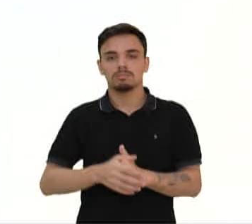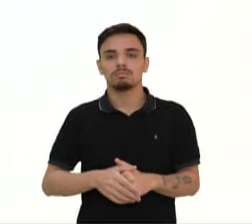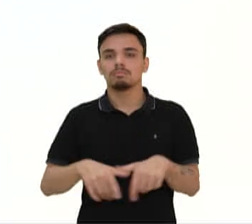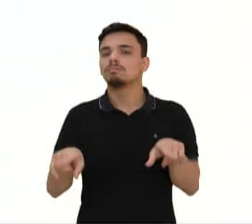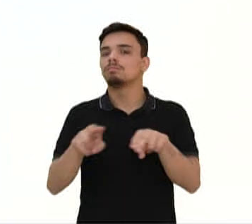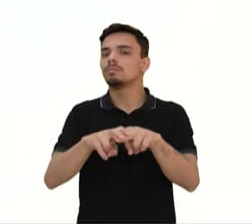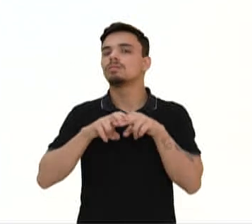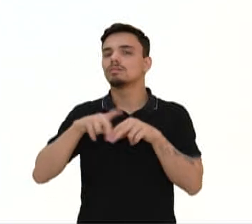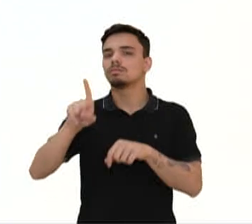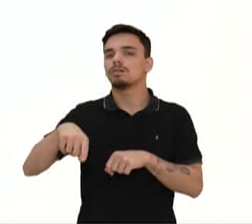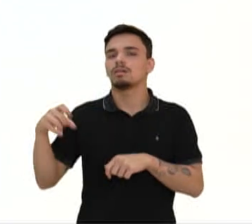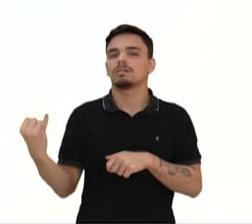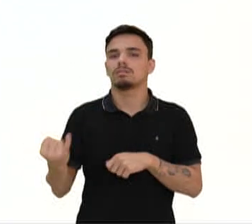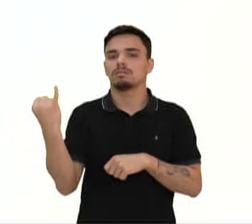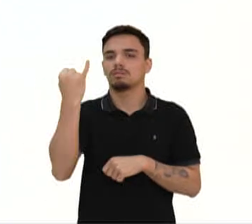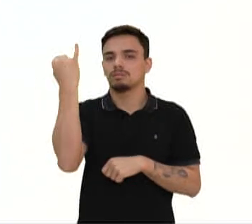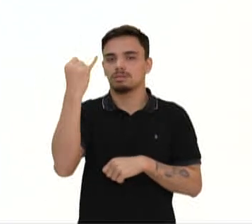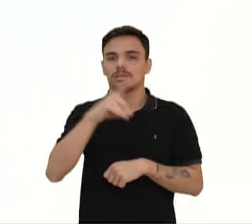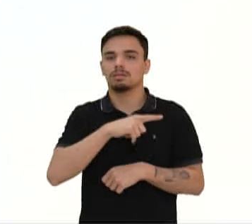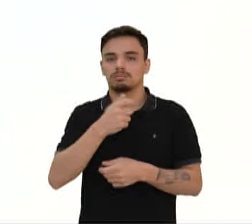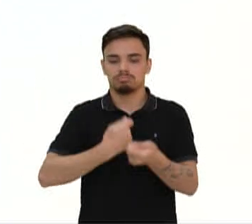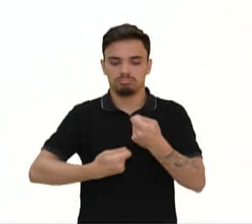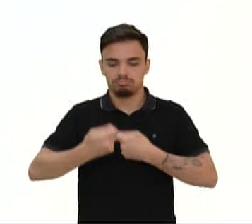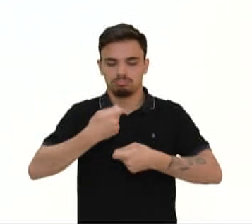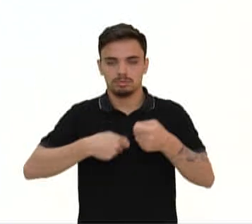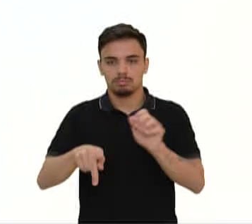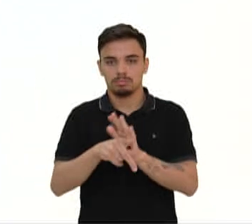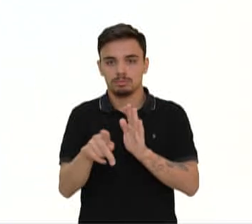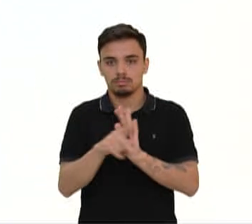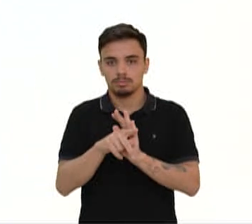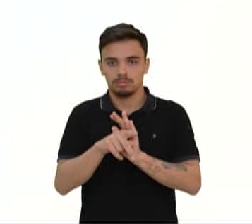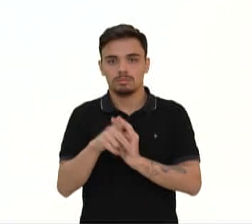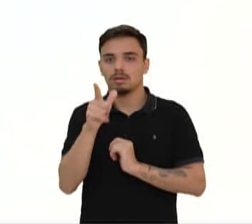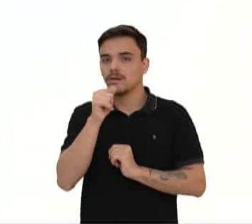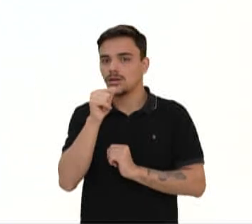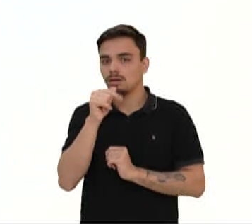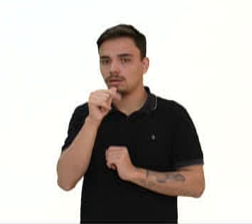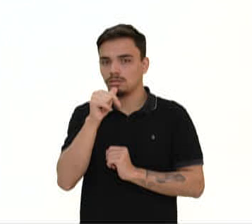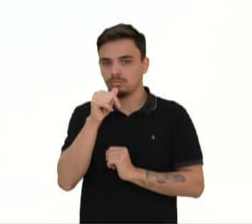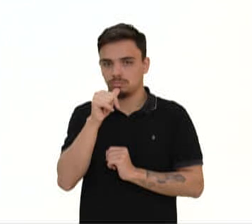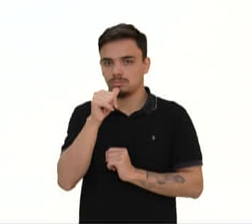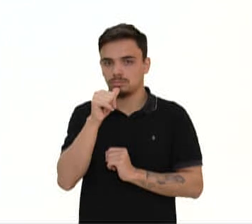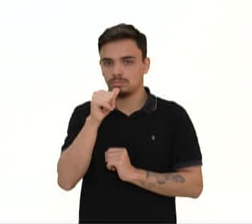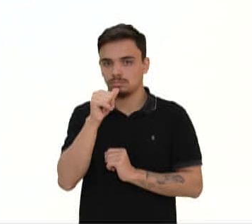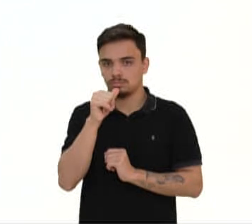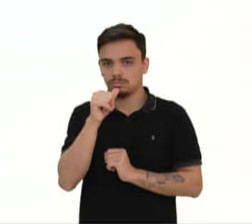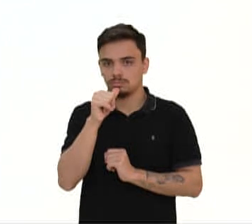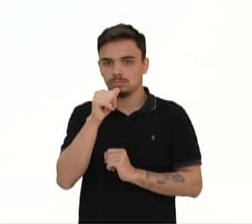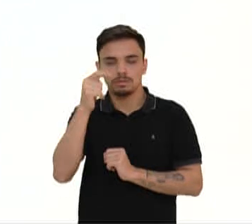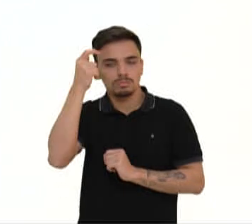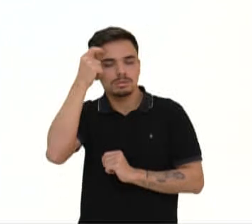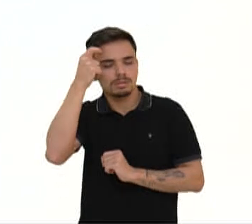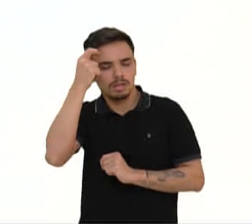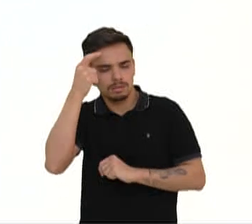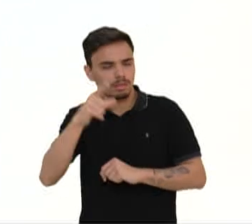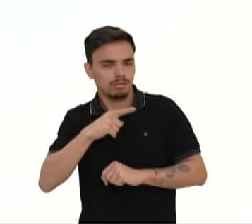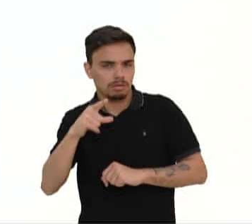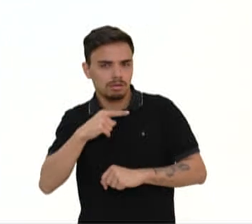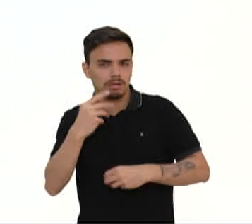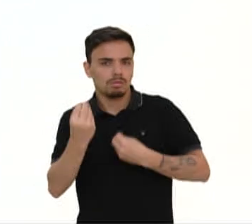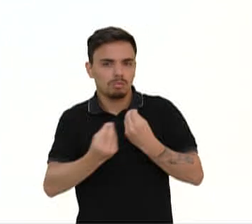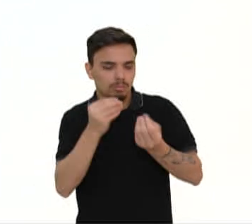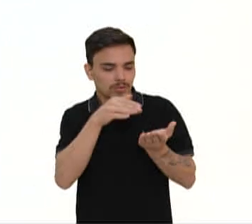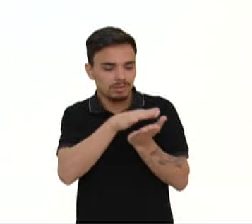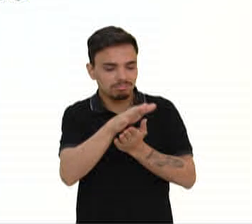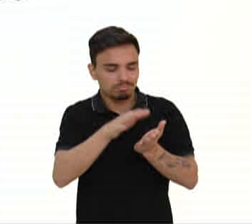fundamental promover a economia de água por meio de consumo consciente, usando somente o necessário